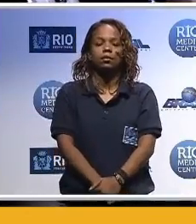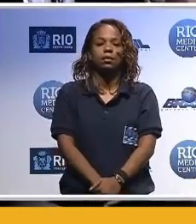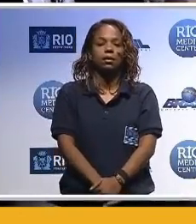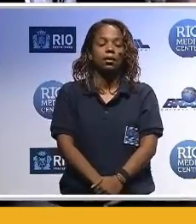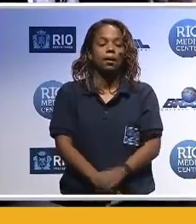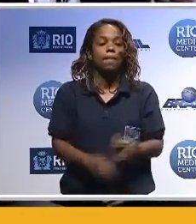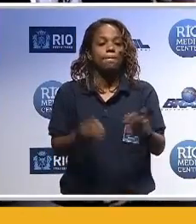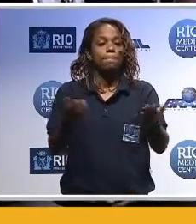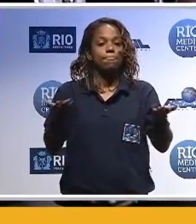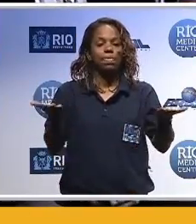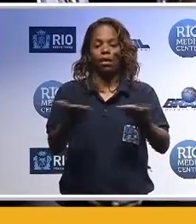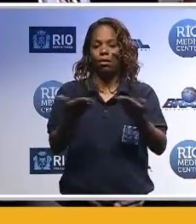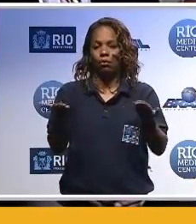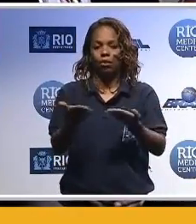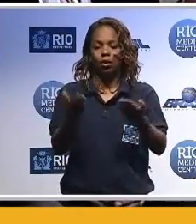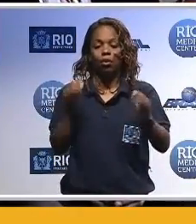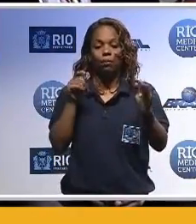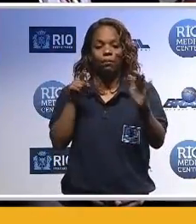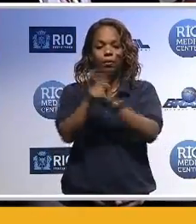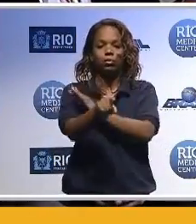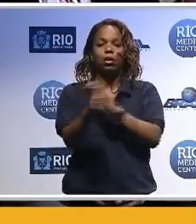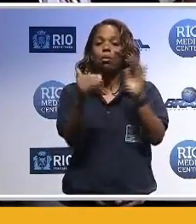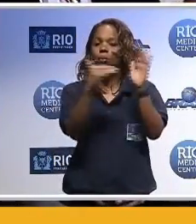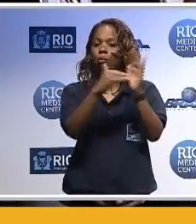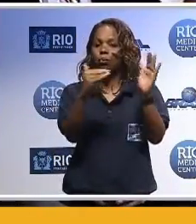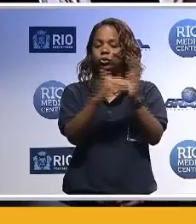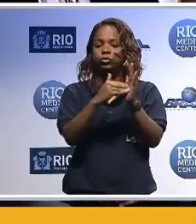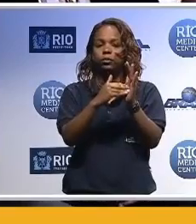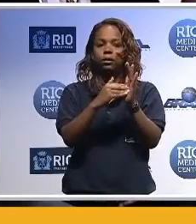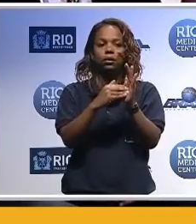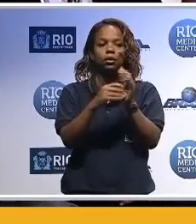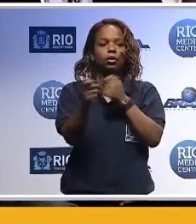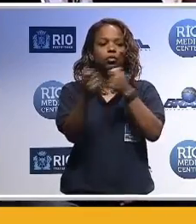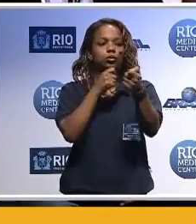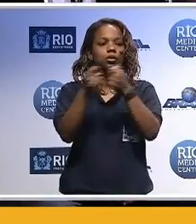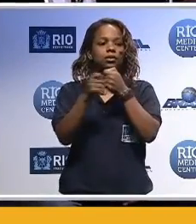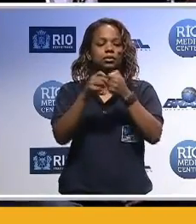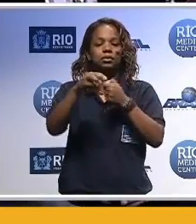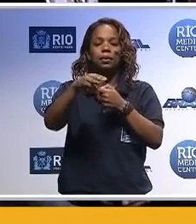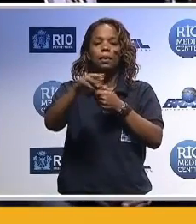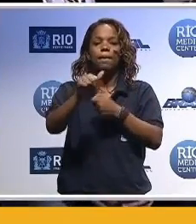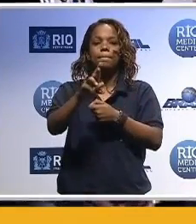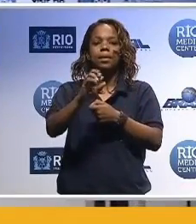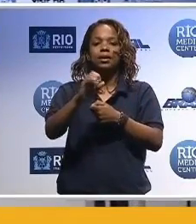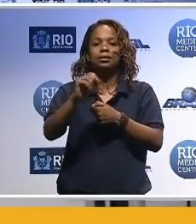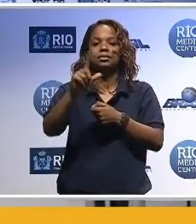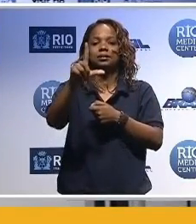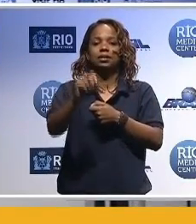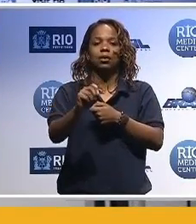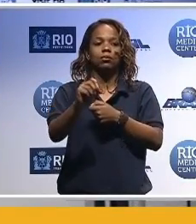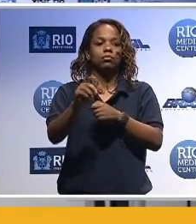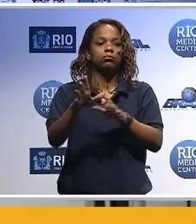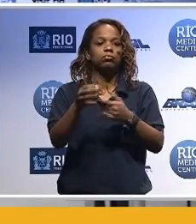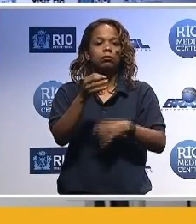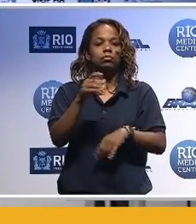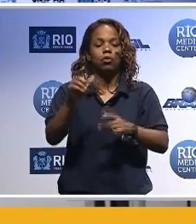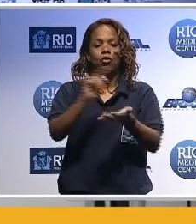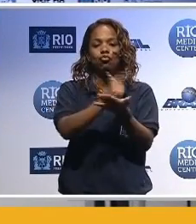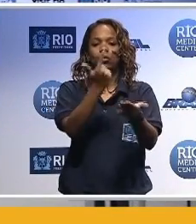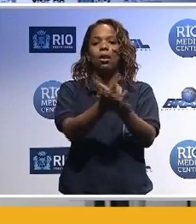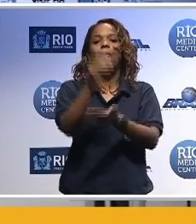Vamos passar para a última pergunta, do jornalista Marcelo Jones, da Novas Brasil Jornal.